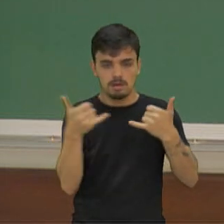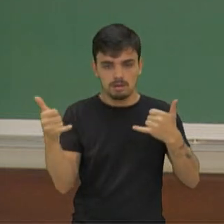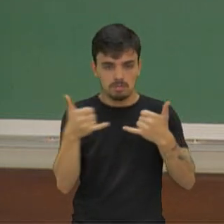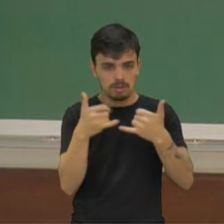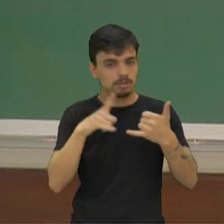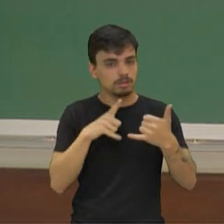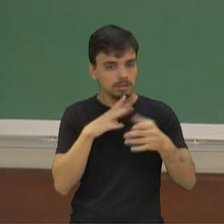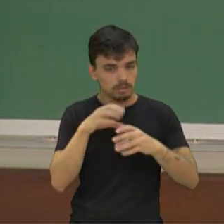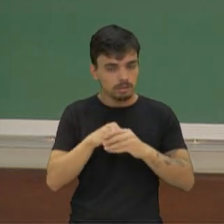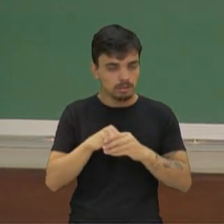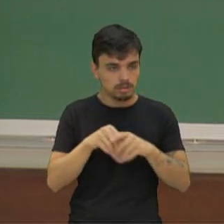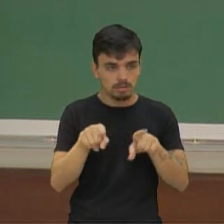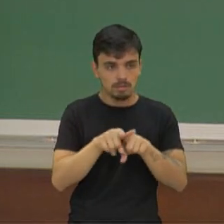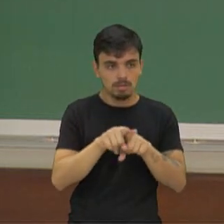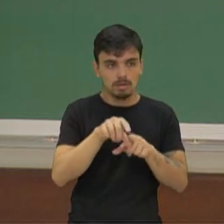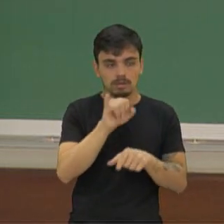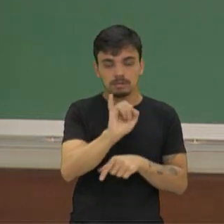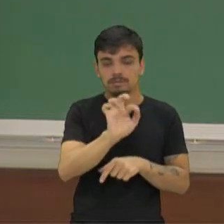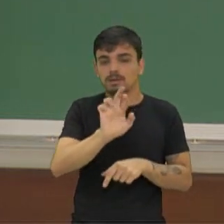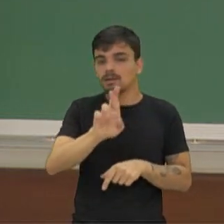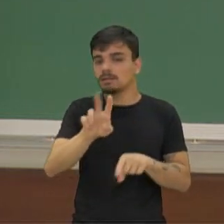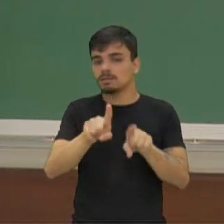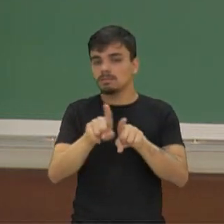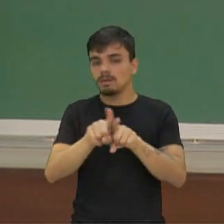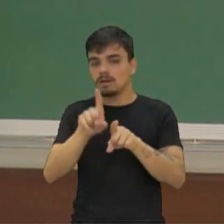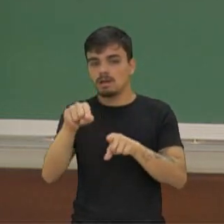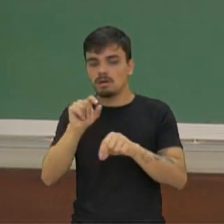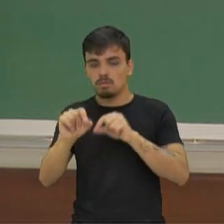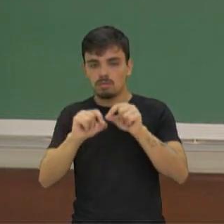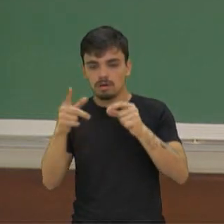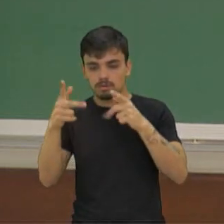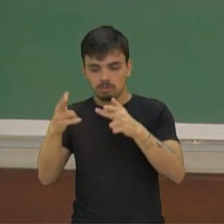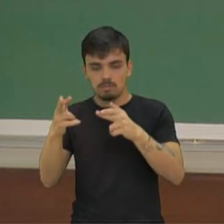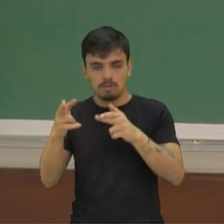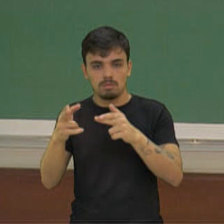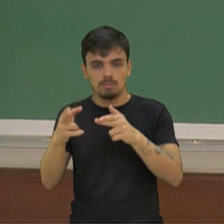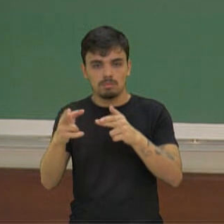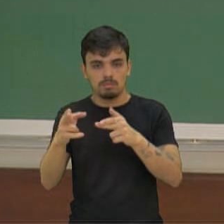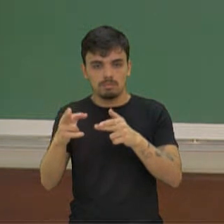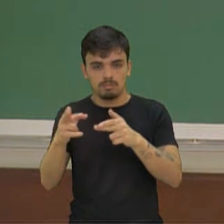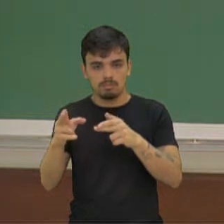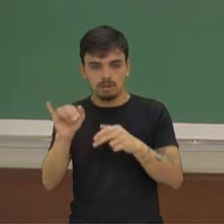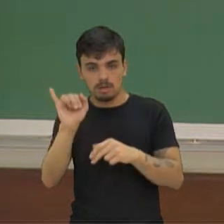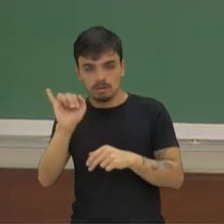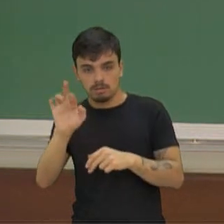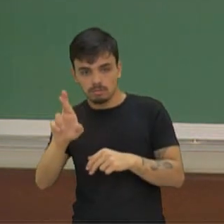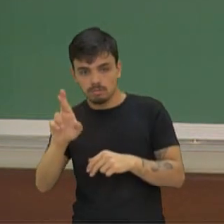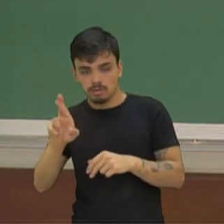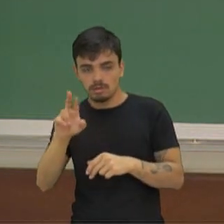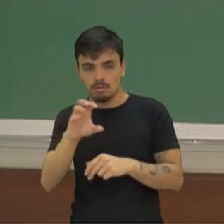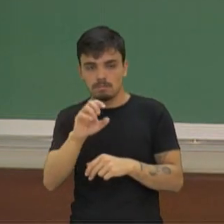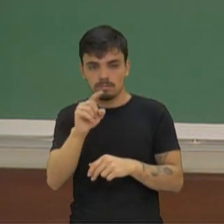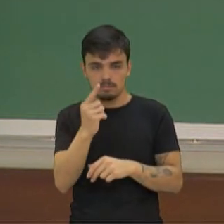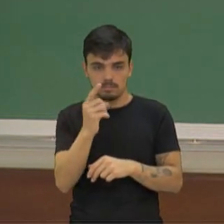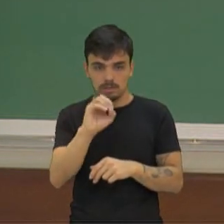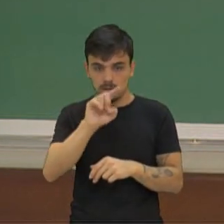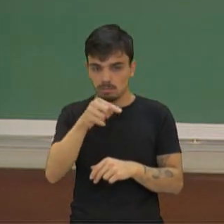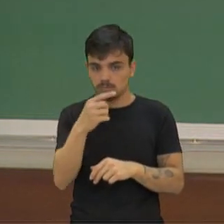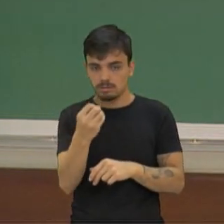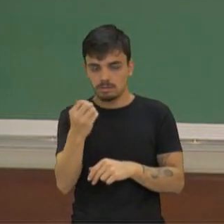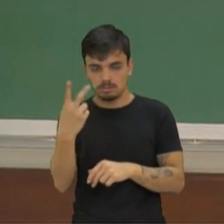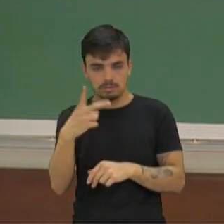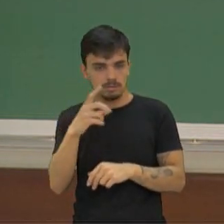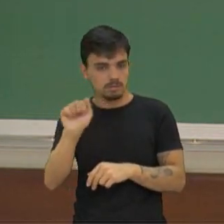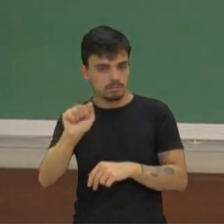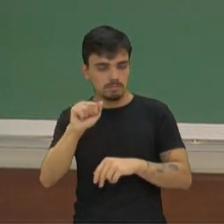I, R, é a mesma corrente que passa no resistor de 100 ohms, que é 0,02 amperes.